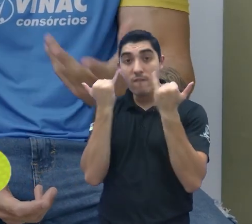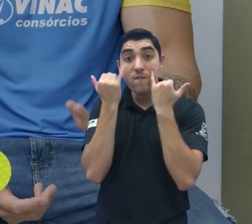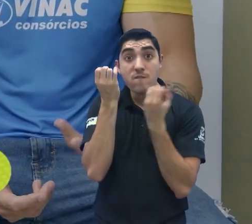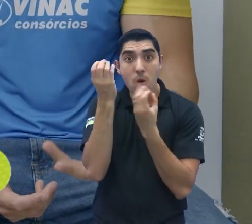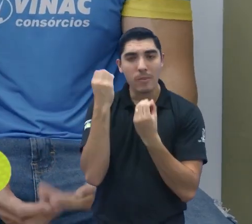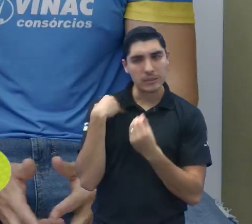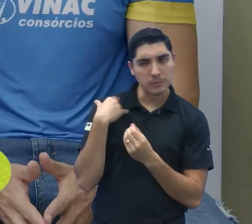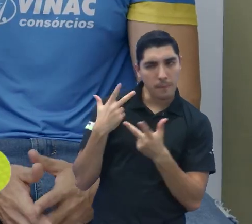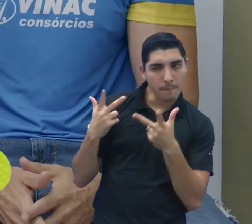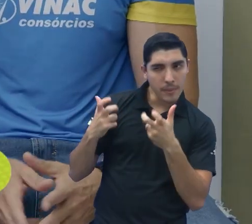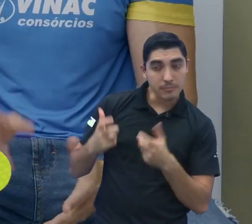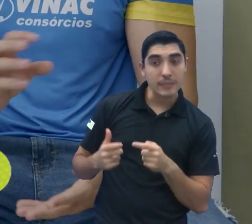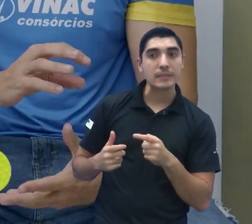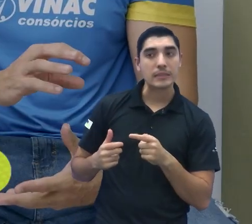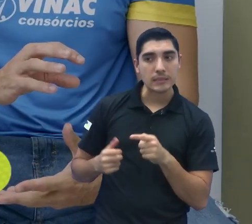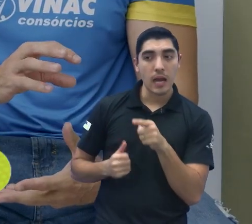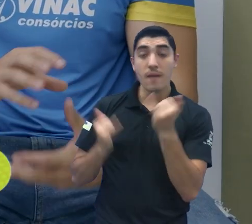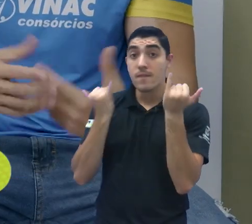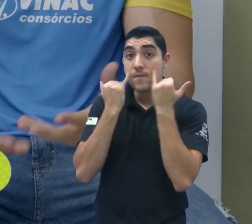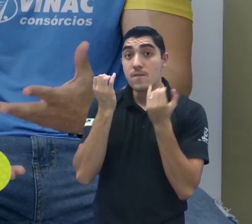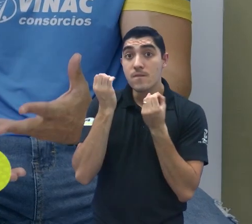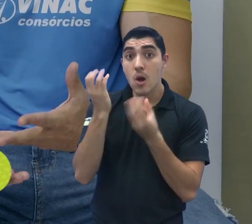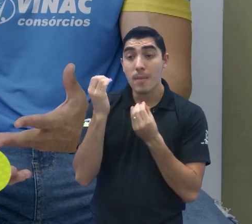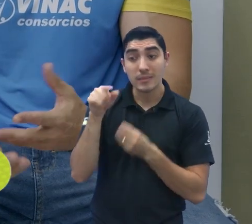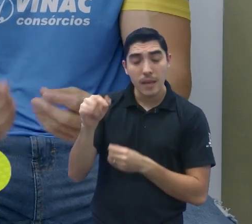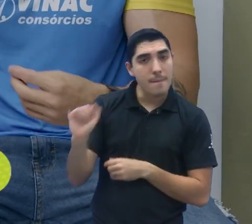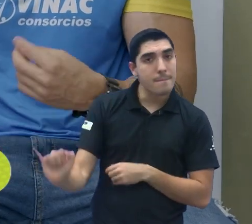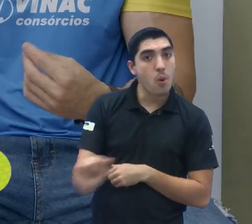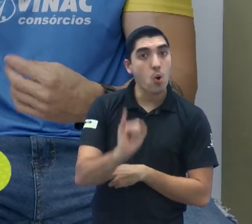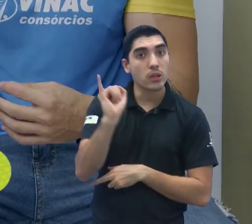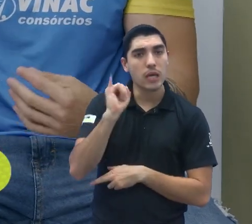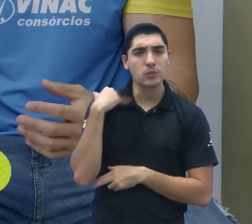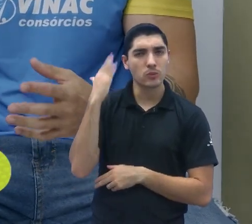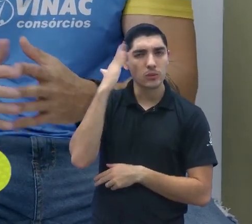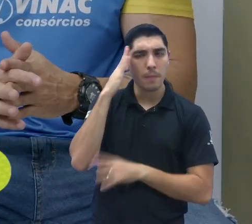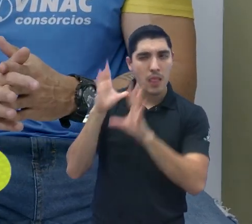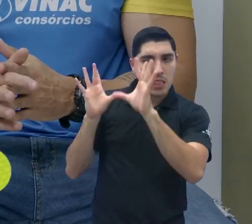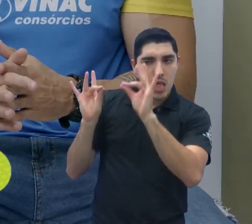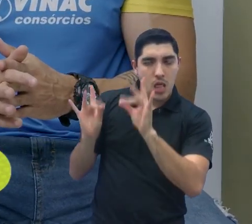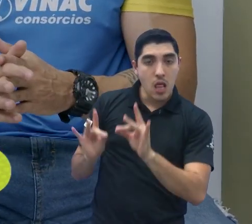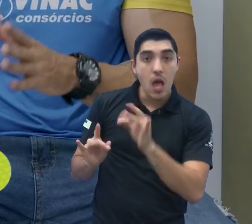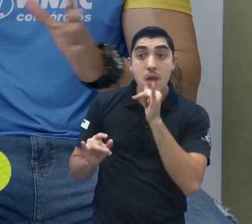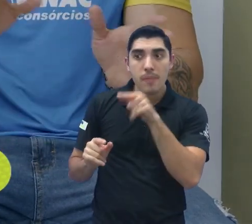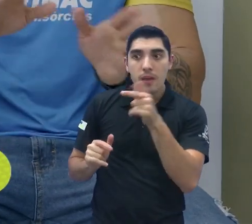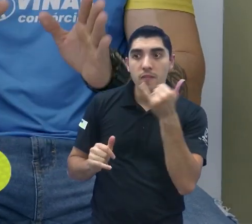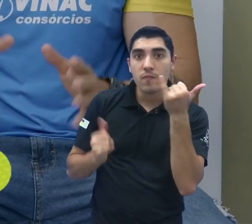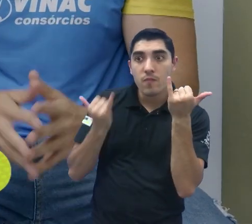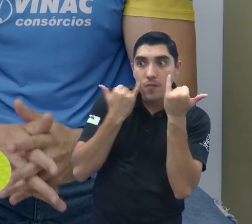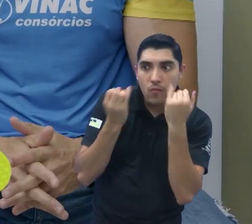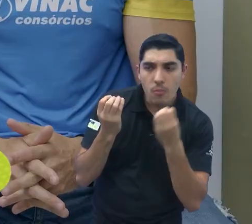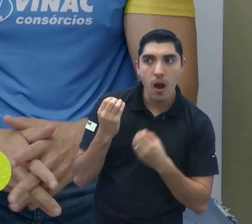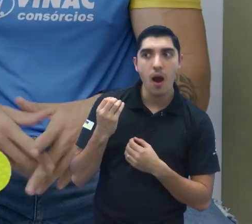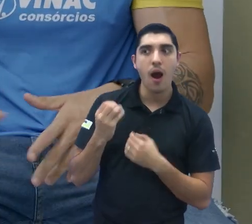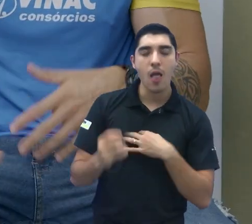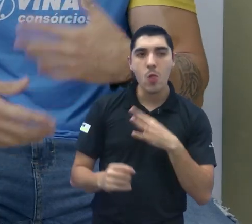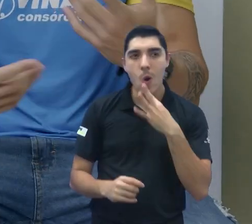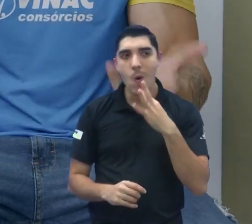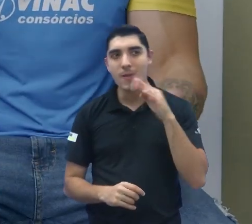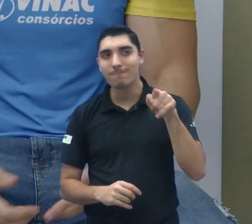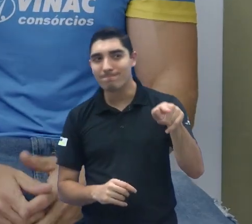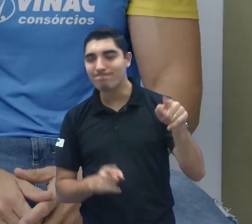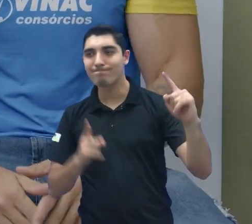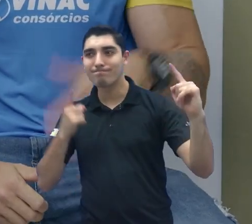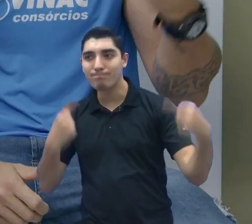dos dados, dessas informações, e o quanto que ela impacta no jogo, né? Um detalhe, uma informação, uma determinada ação muda o jogo,